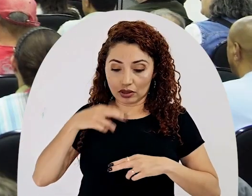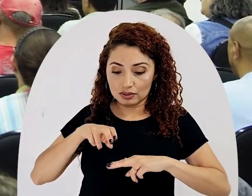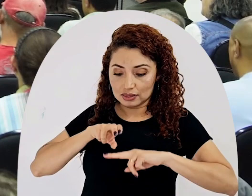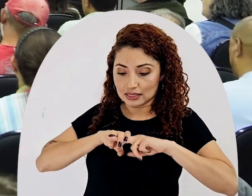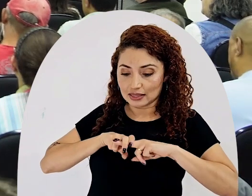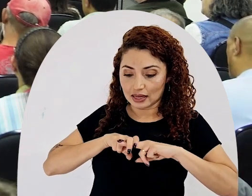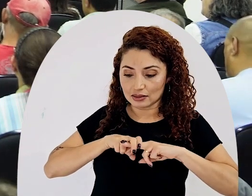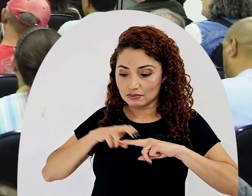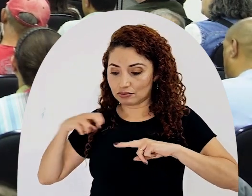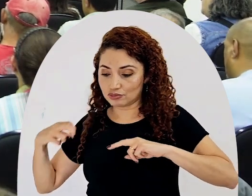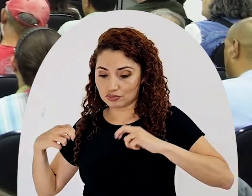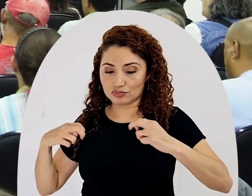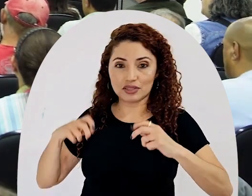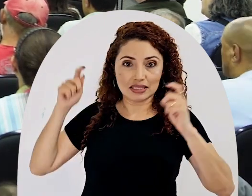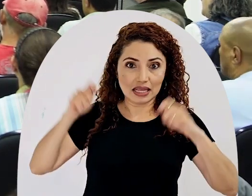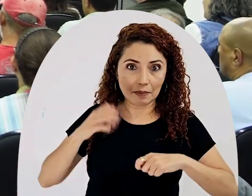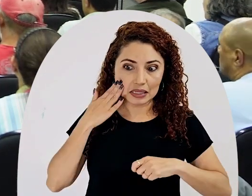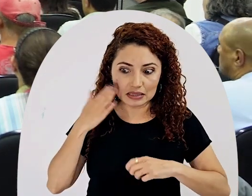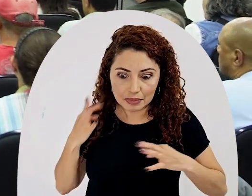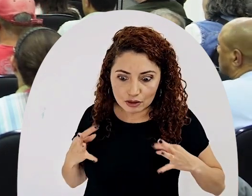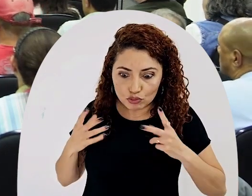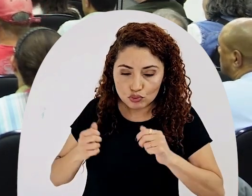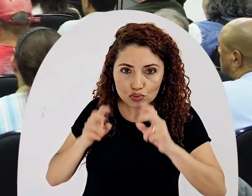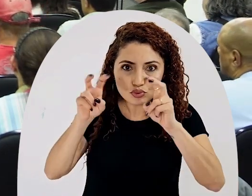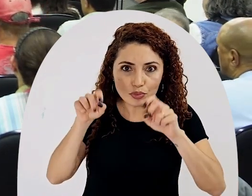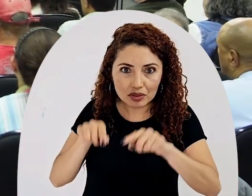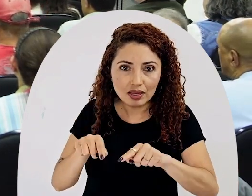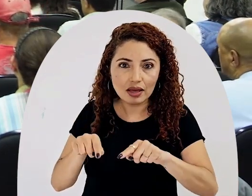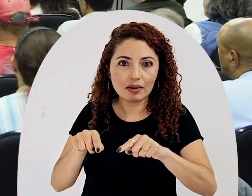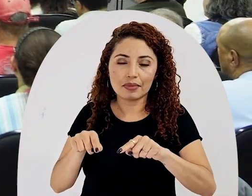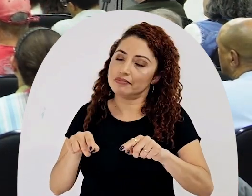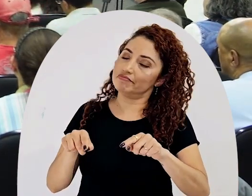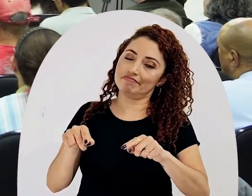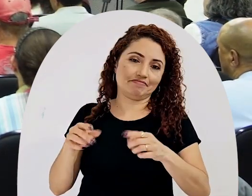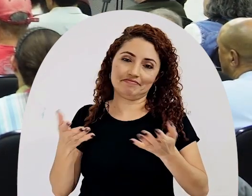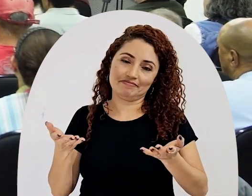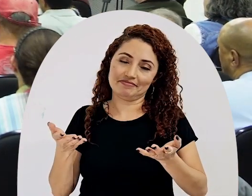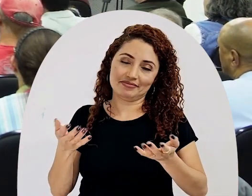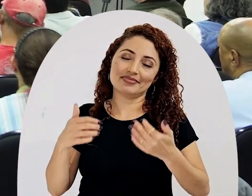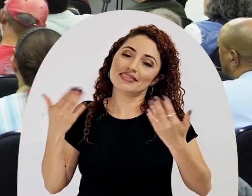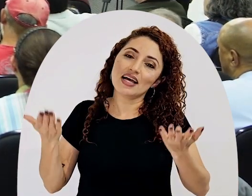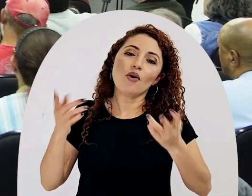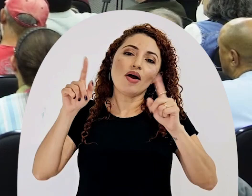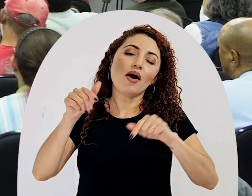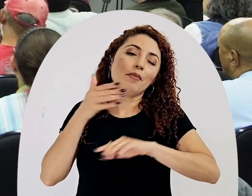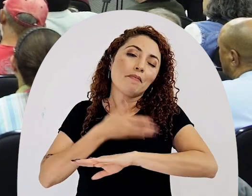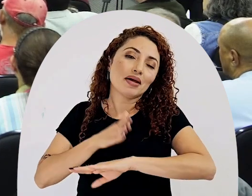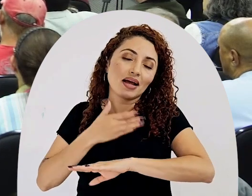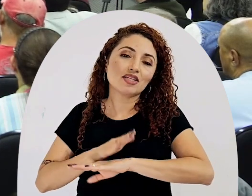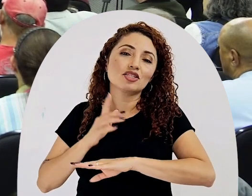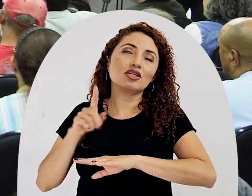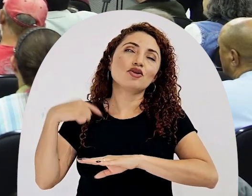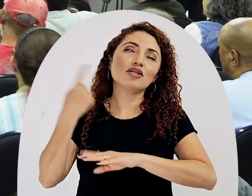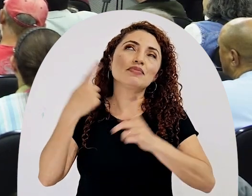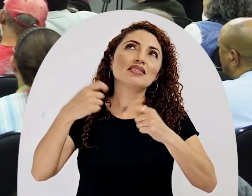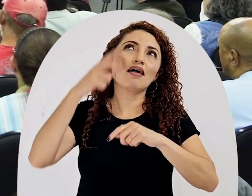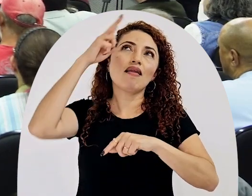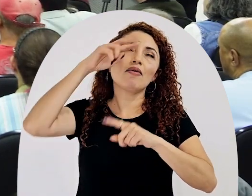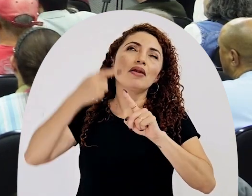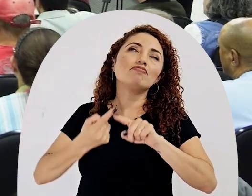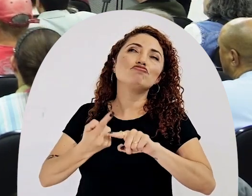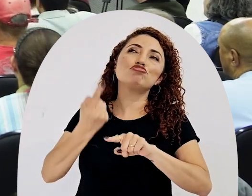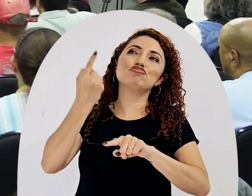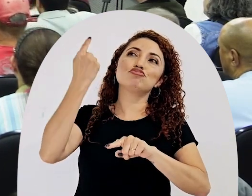tudo sobre aquilo. Então, esse é um exercício. Assim, acho que a gente retoma aquele exercício lá do começo do nosso encontro da